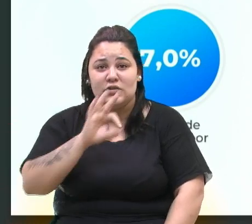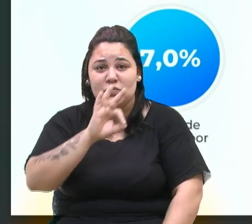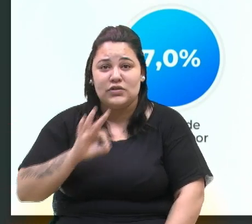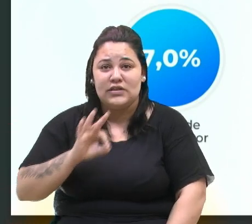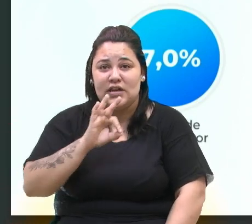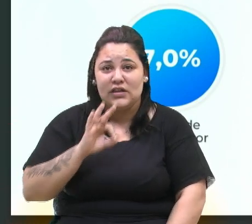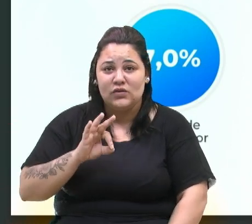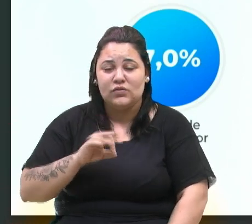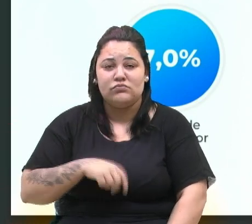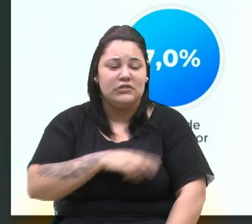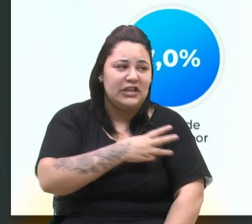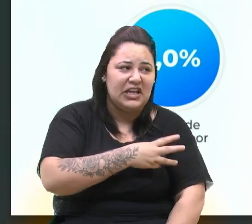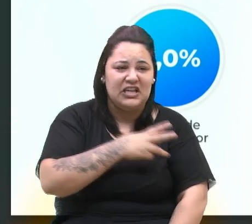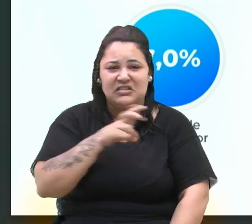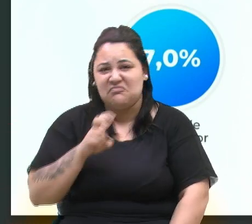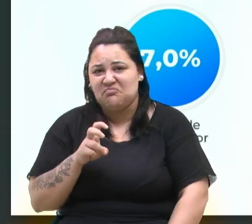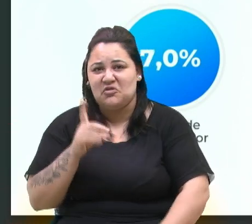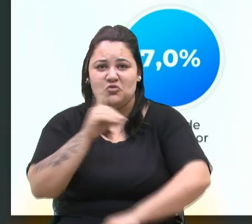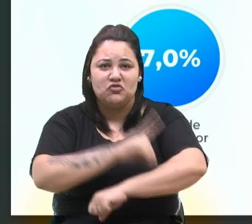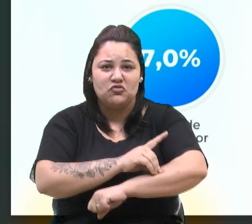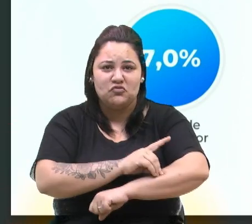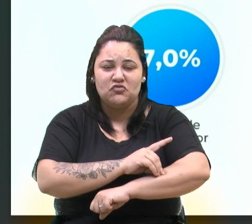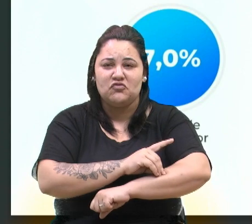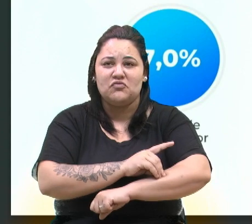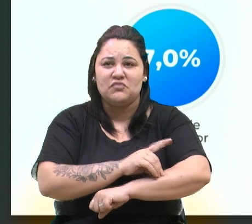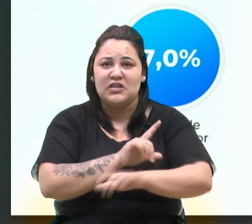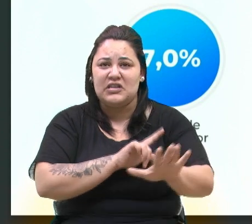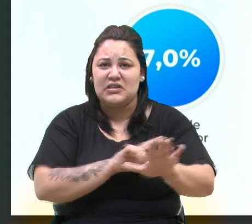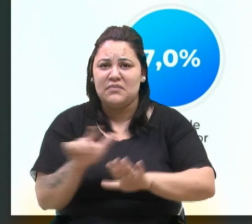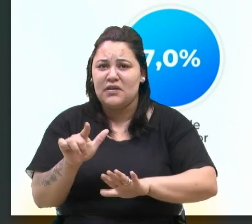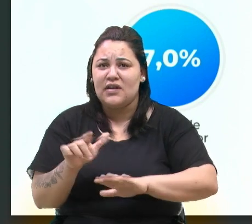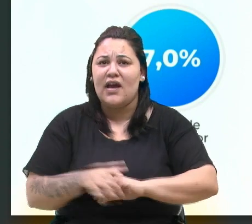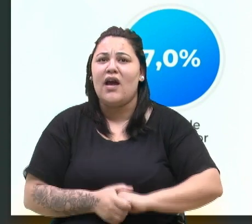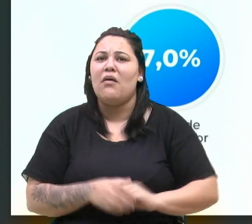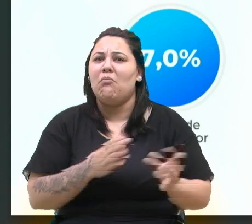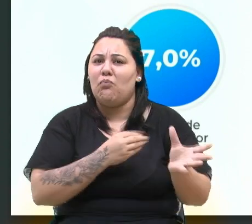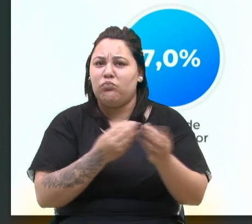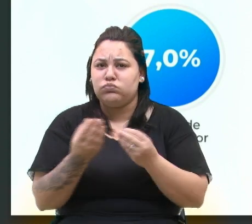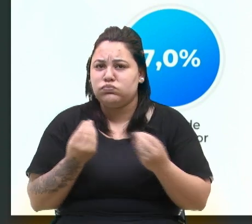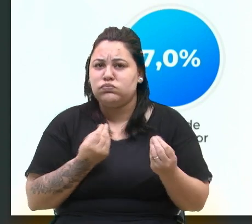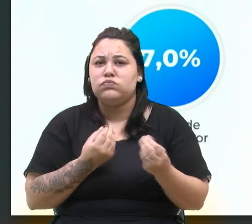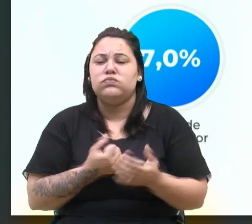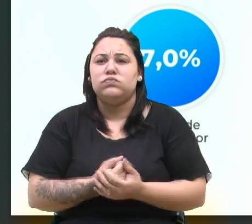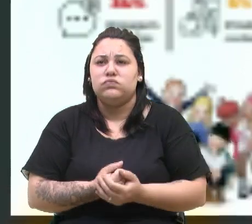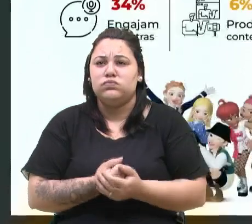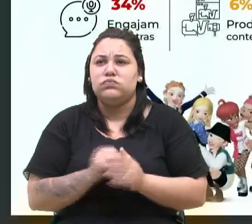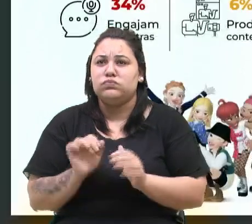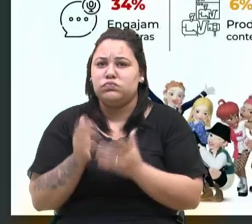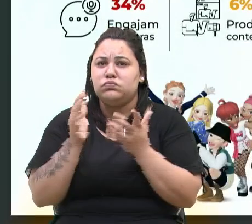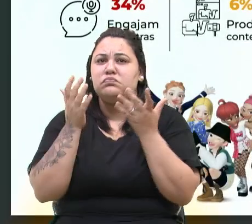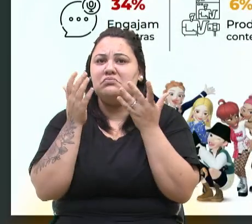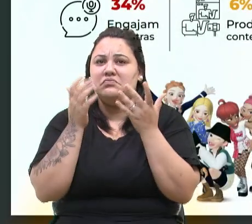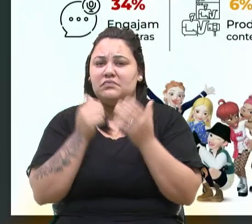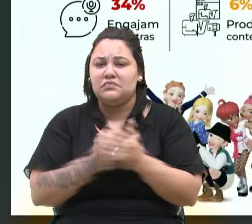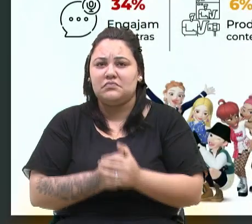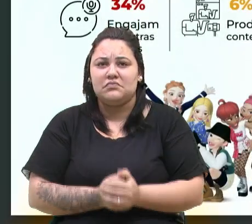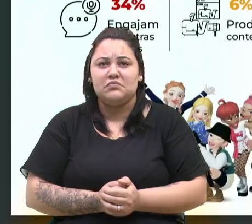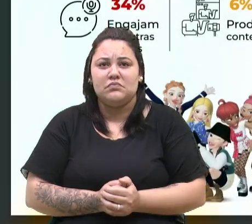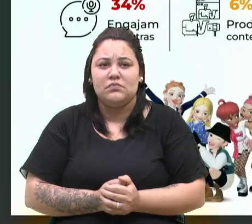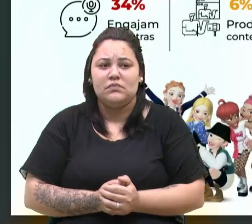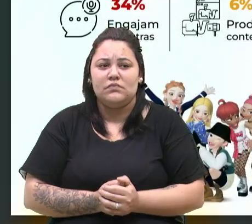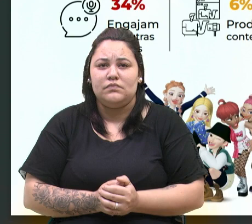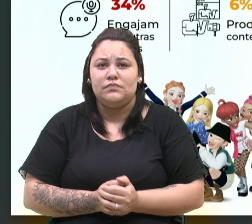dias. Então, é um cenário de muita mobilização, de muito engajamento.